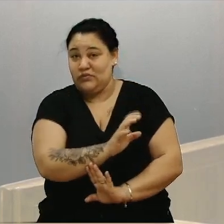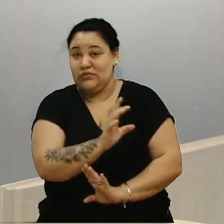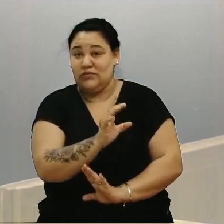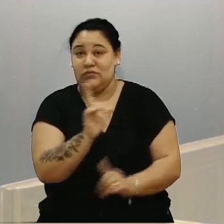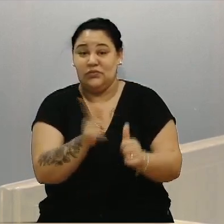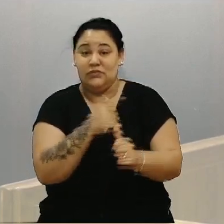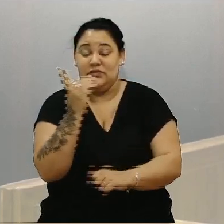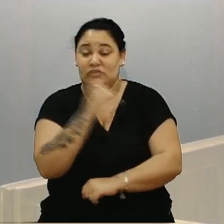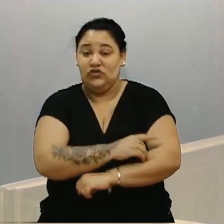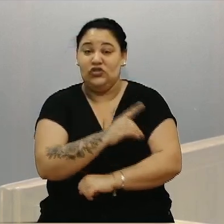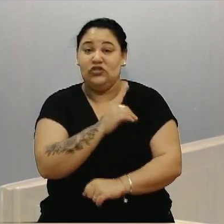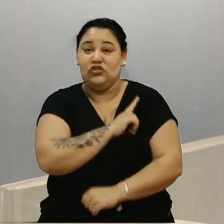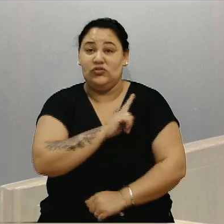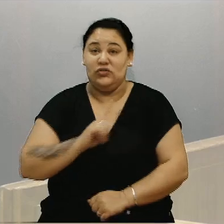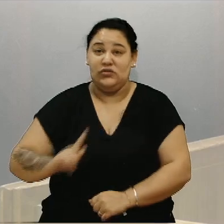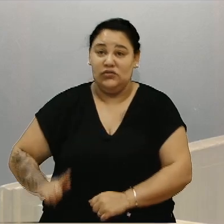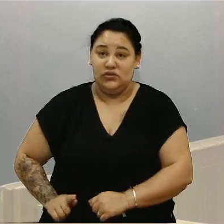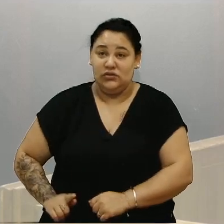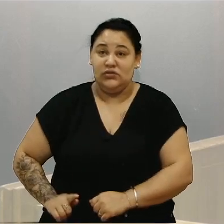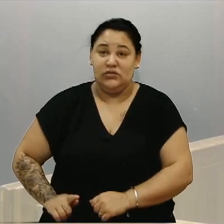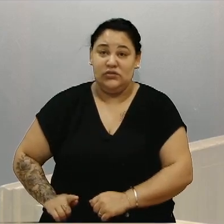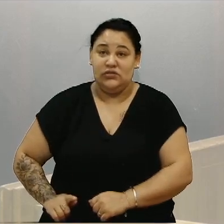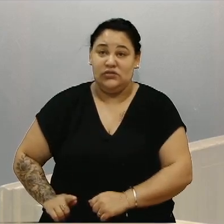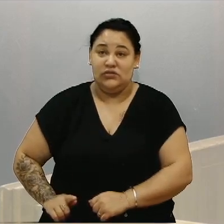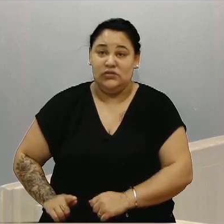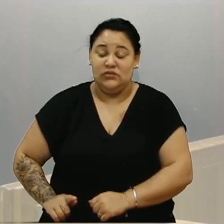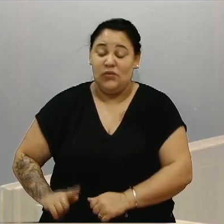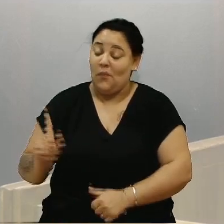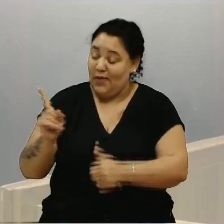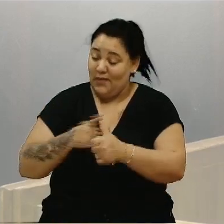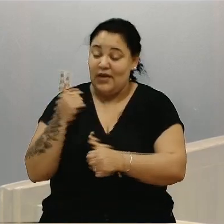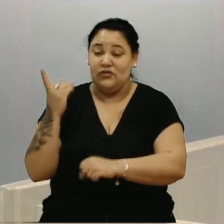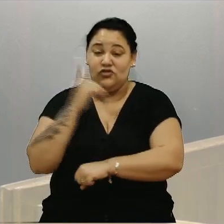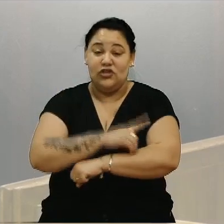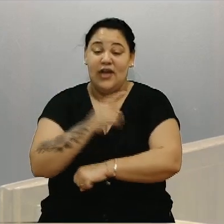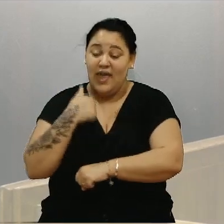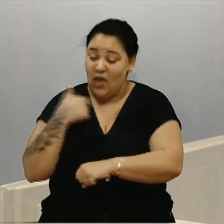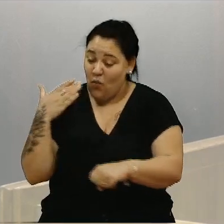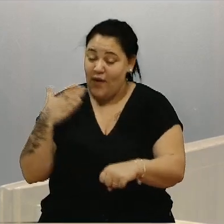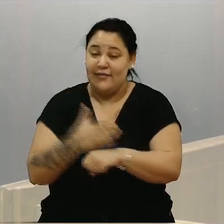governo. Desde o primeiro dia, quando me elegi,